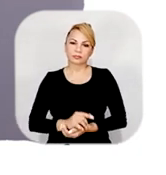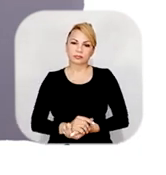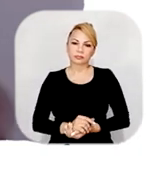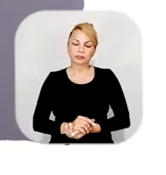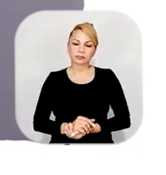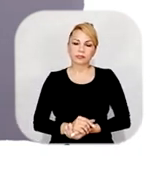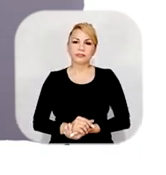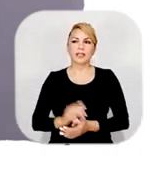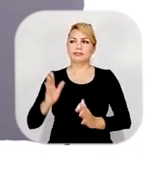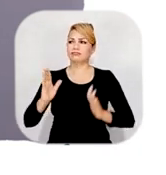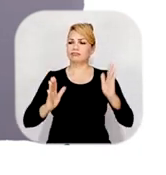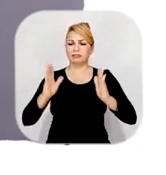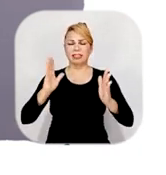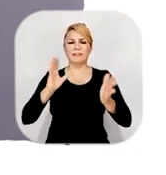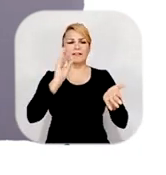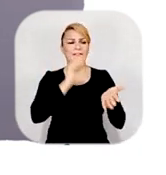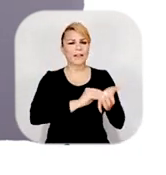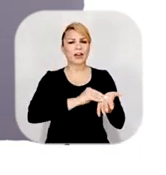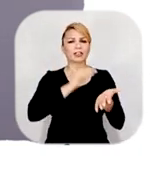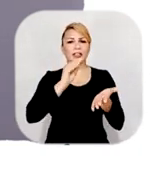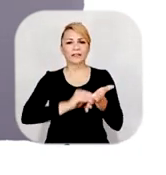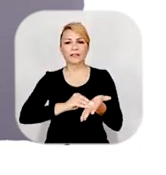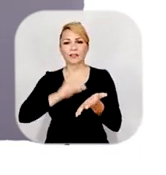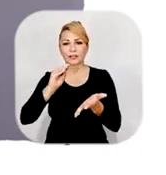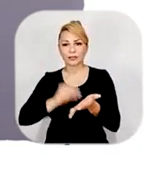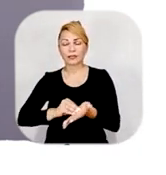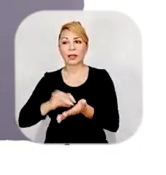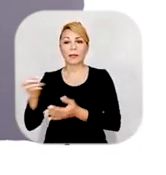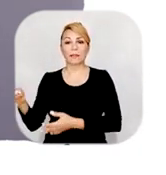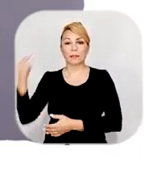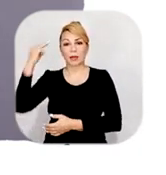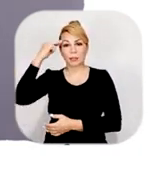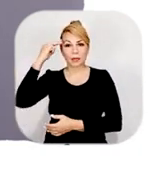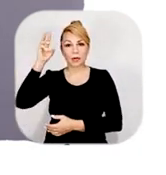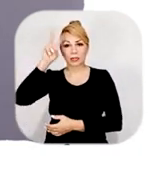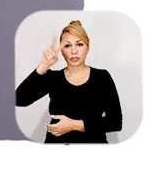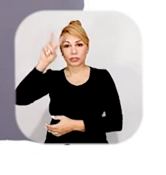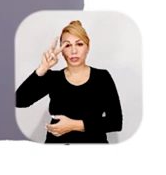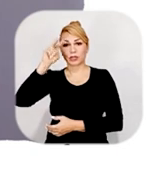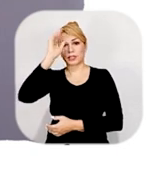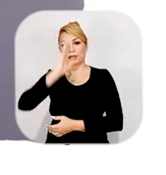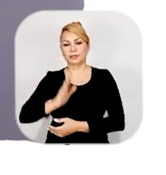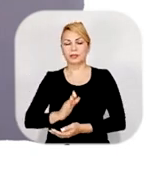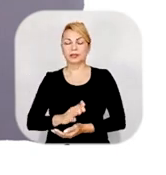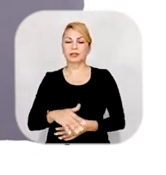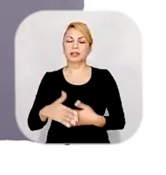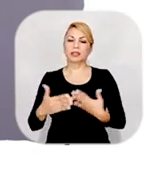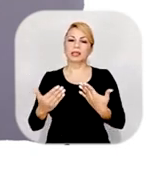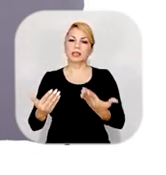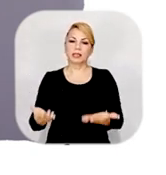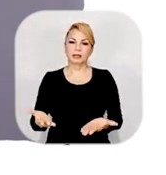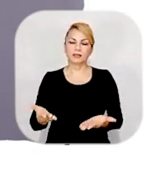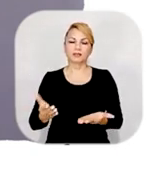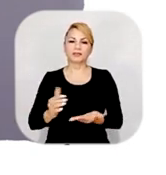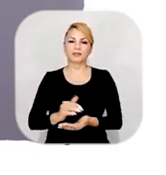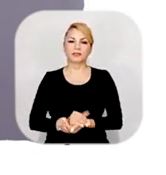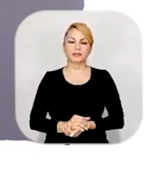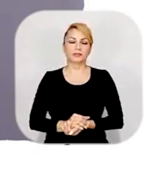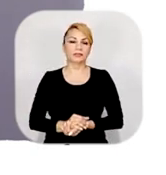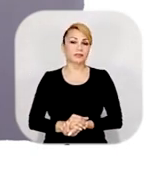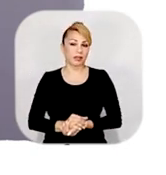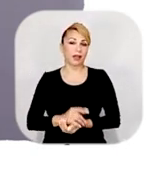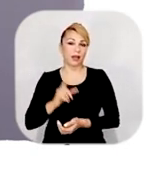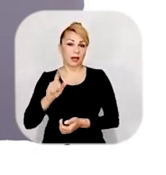que tem uma lacuna enorme sobre a questão da memória histórica desse país. E, então, esse foi